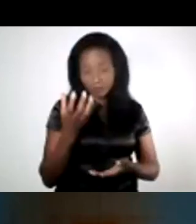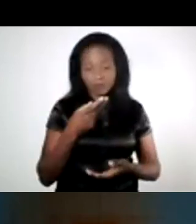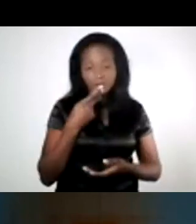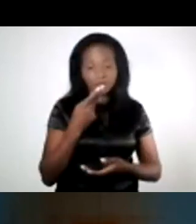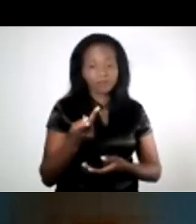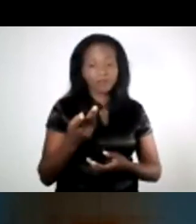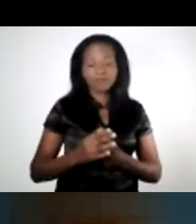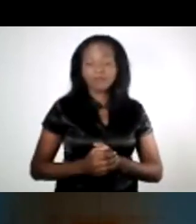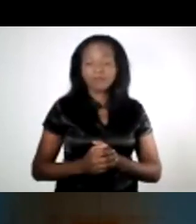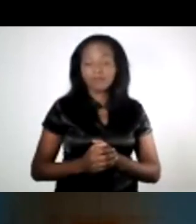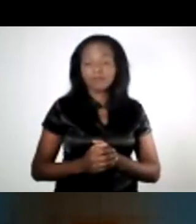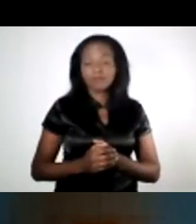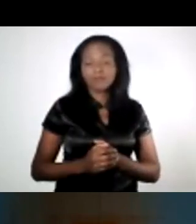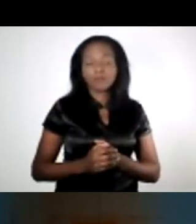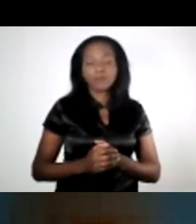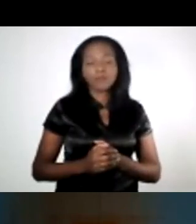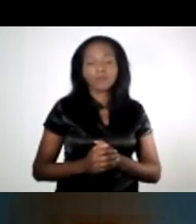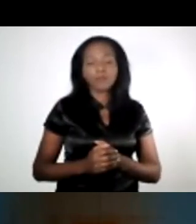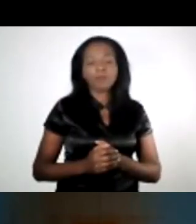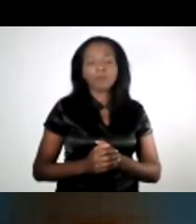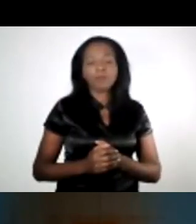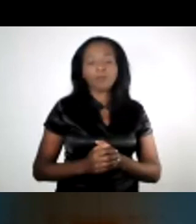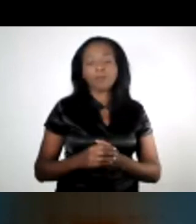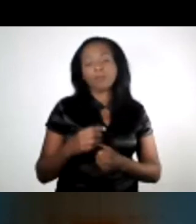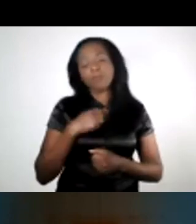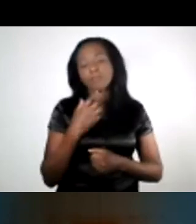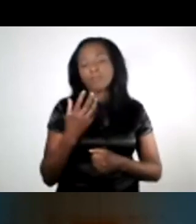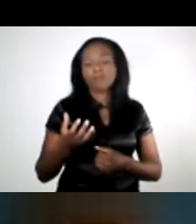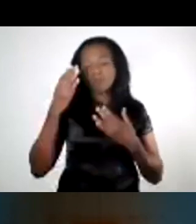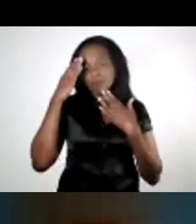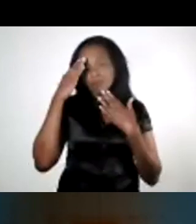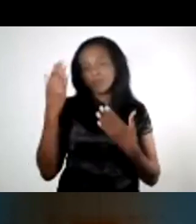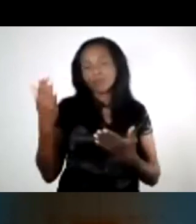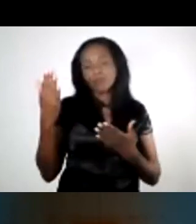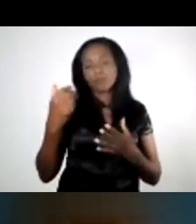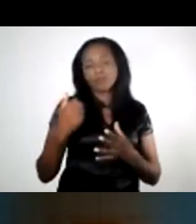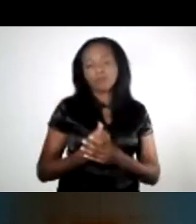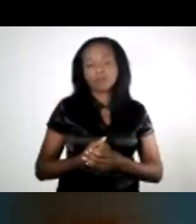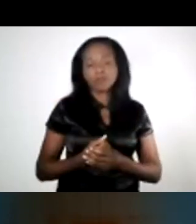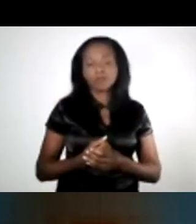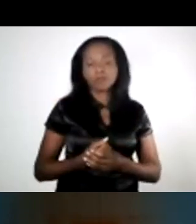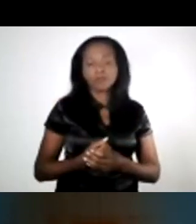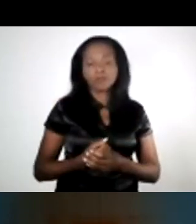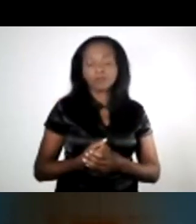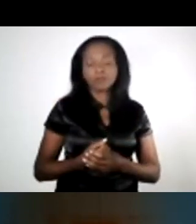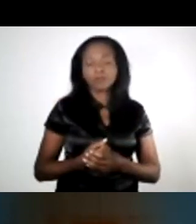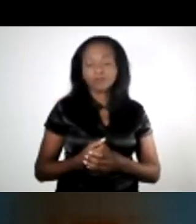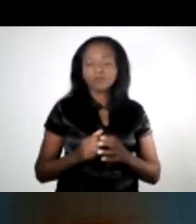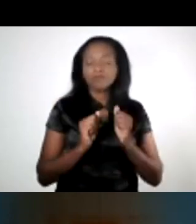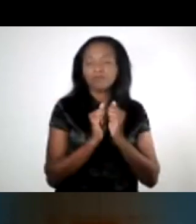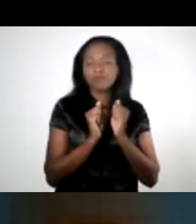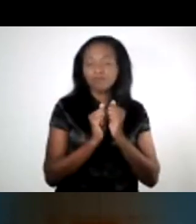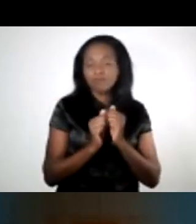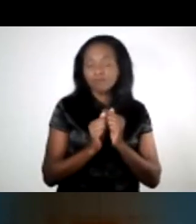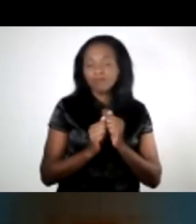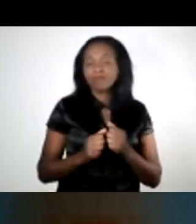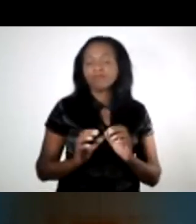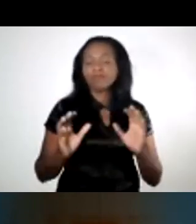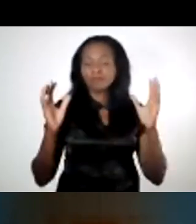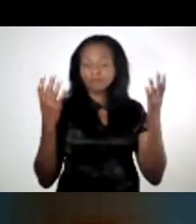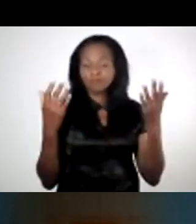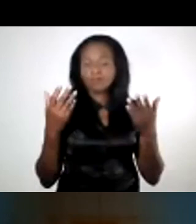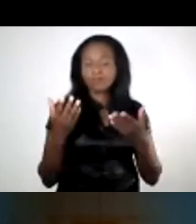gente? Eu quero agradecer por eu poder participar, né, desse evento de